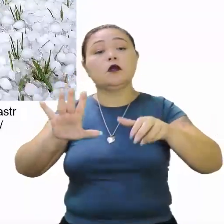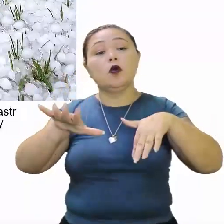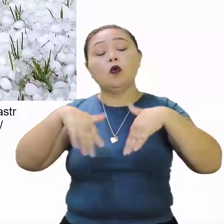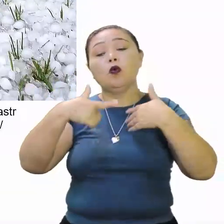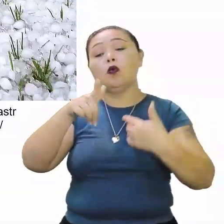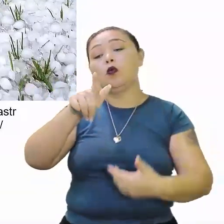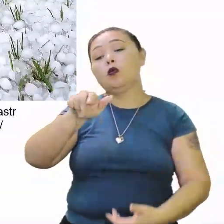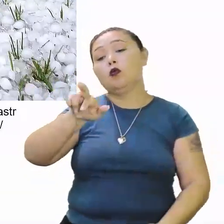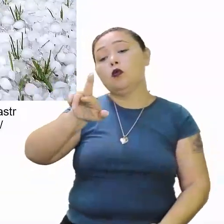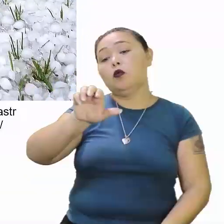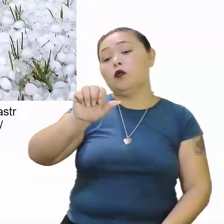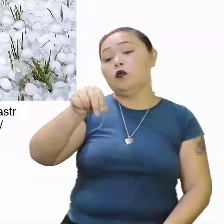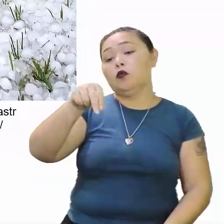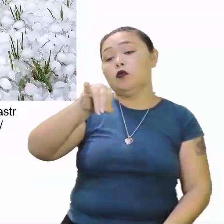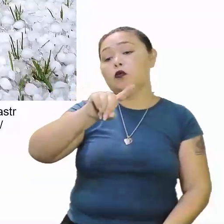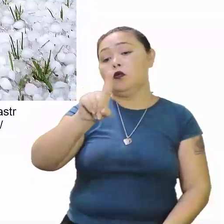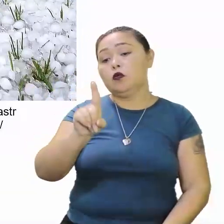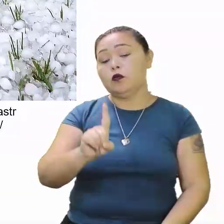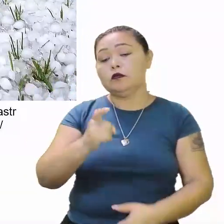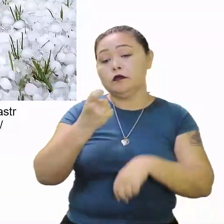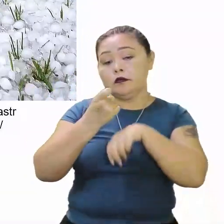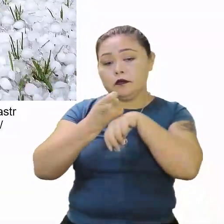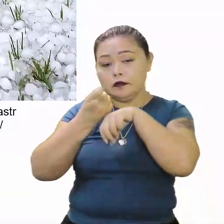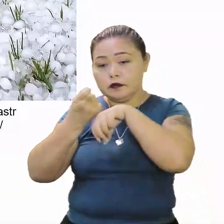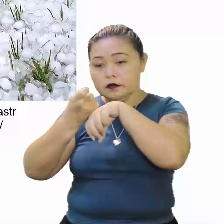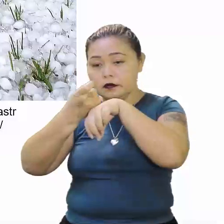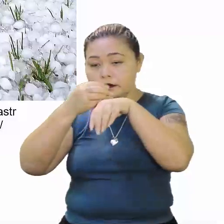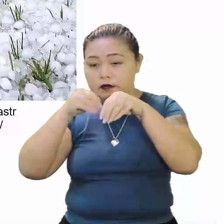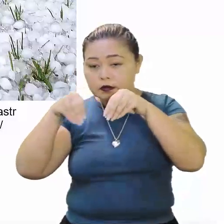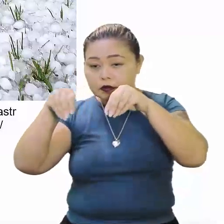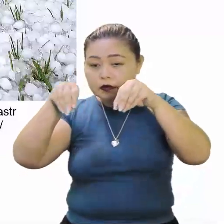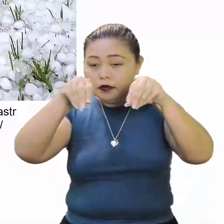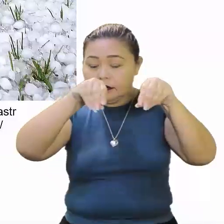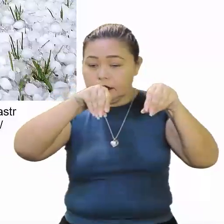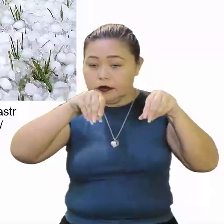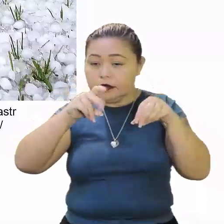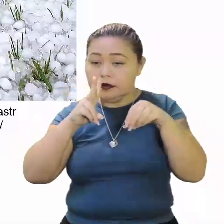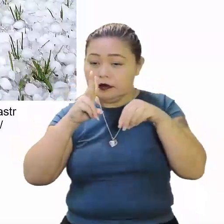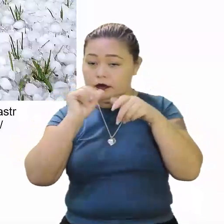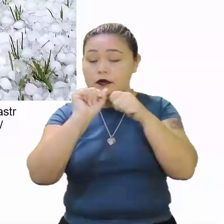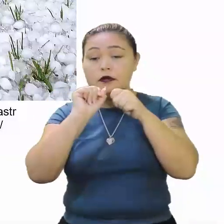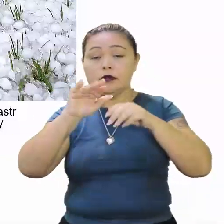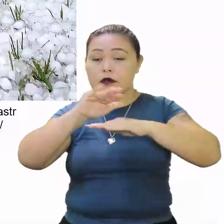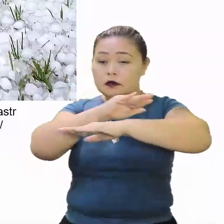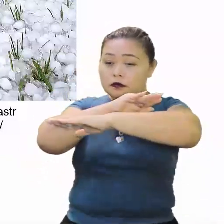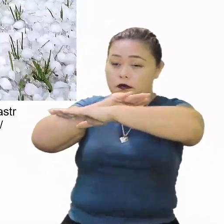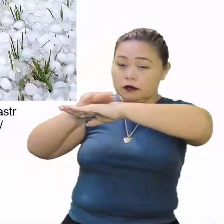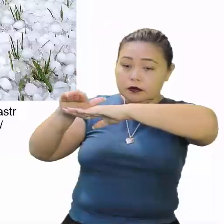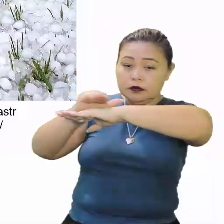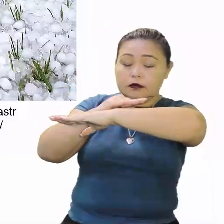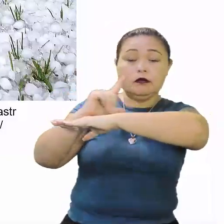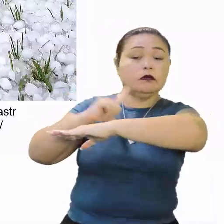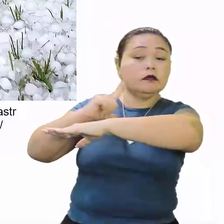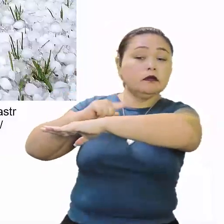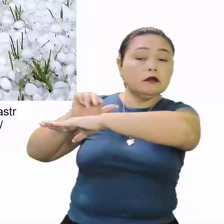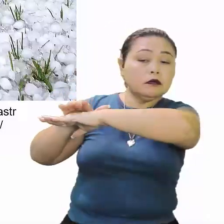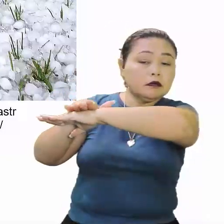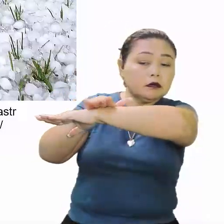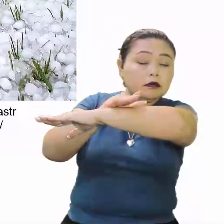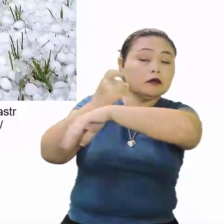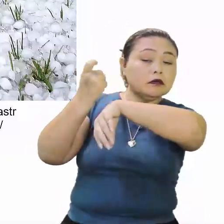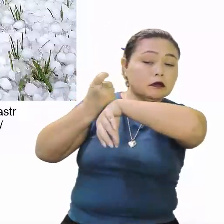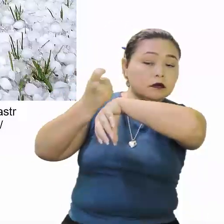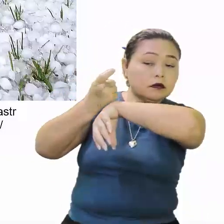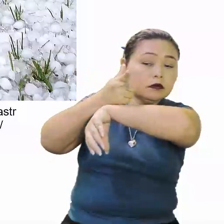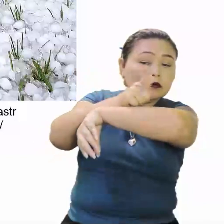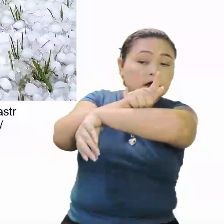né? Neve ou granizo. Então, aí você viu que na superfície você obtém a parte sólida em forma